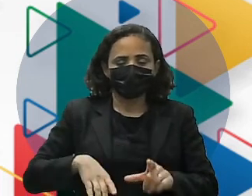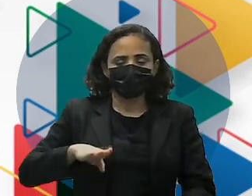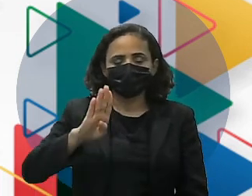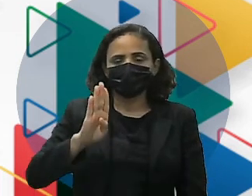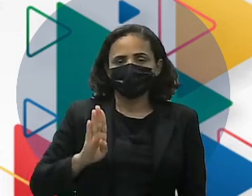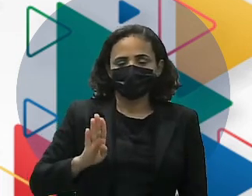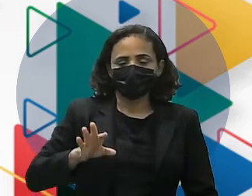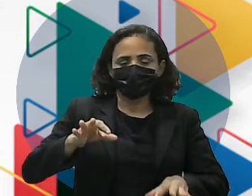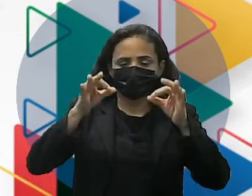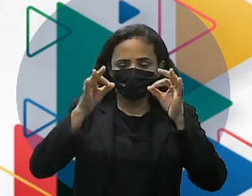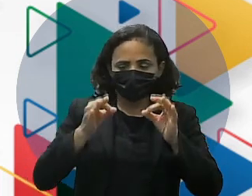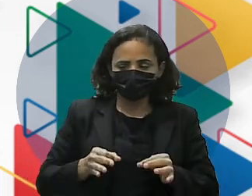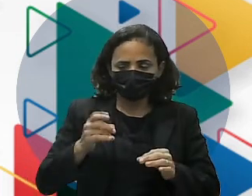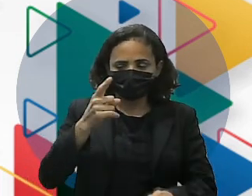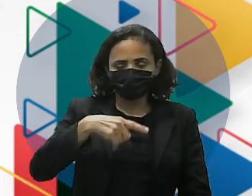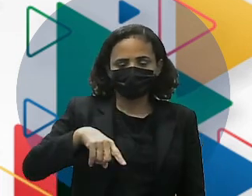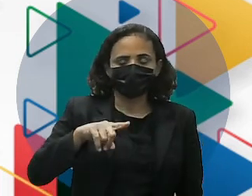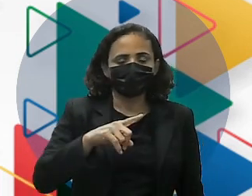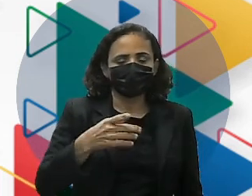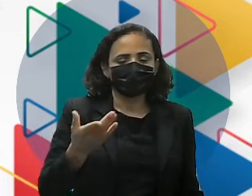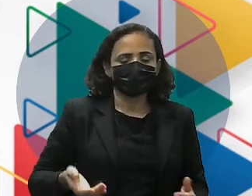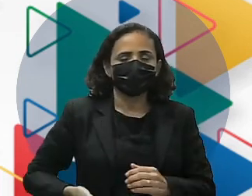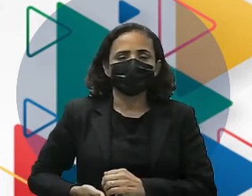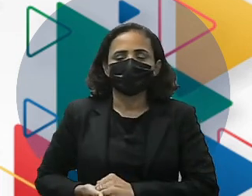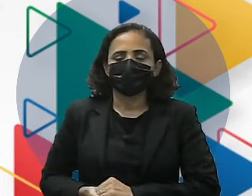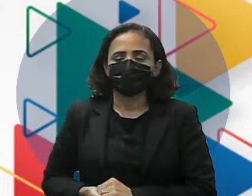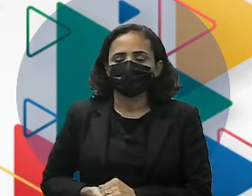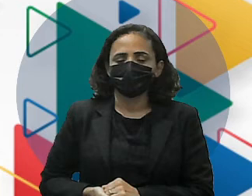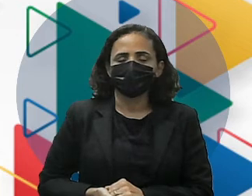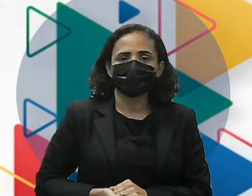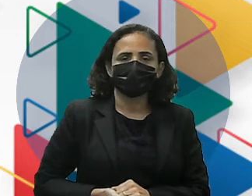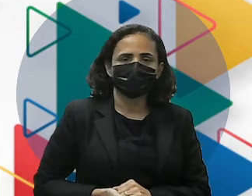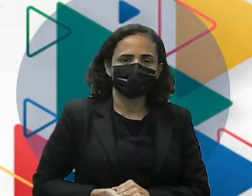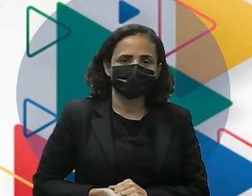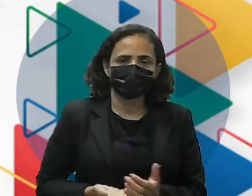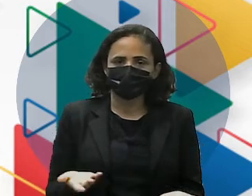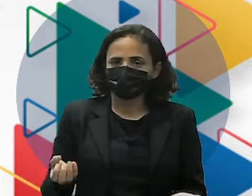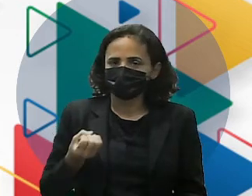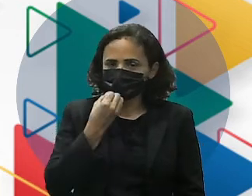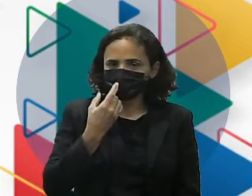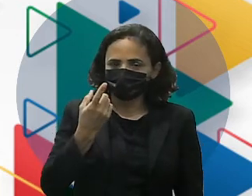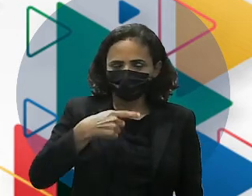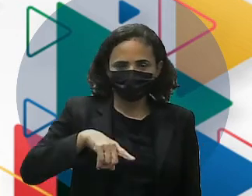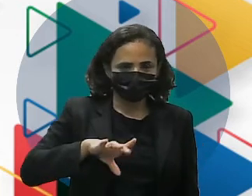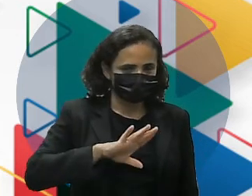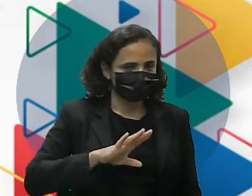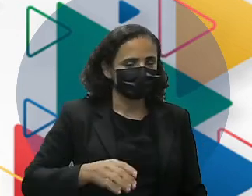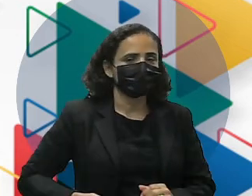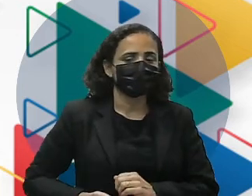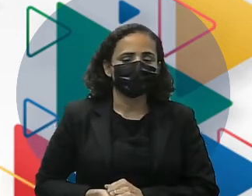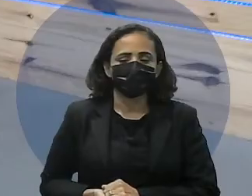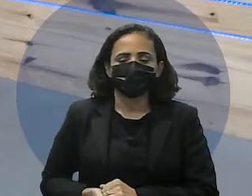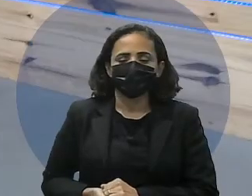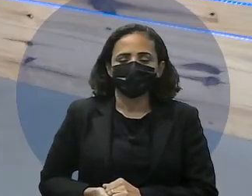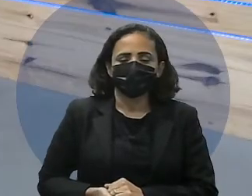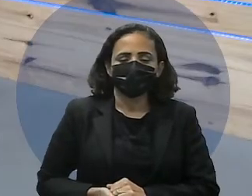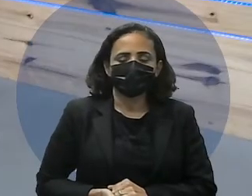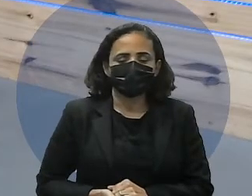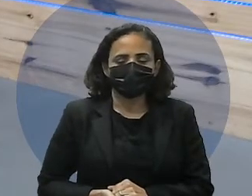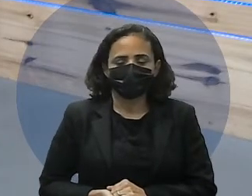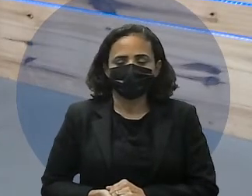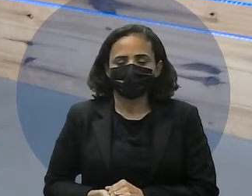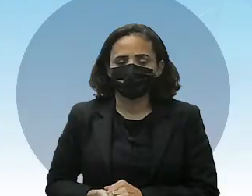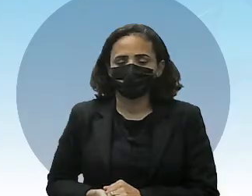comentário das outras alternativas, Robertão. Show de bola! Joga aquela composição bonita